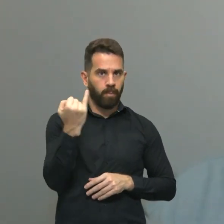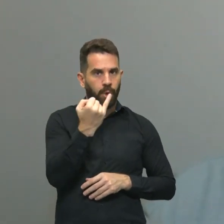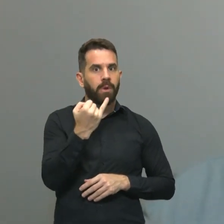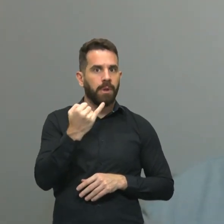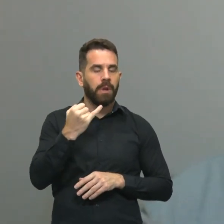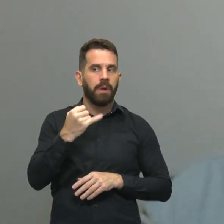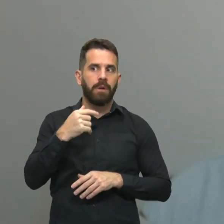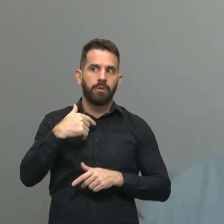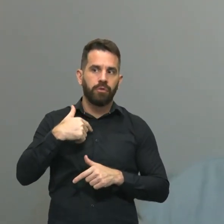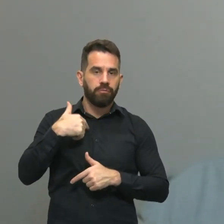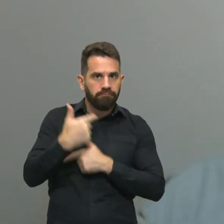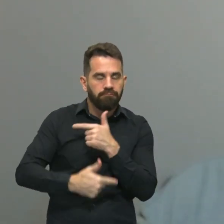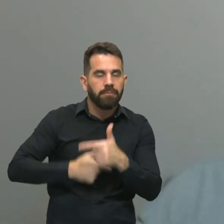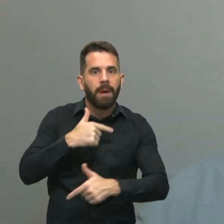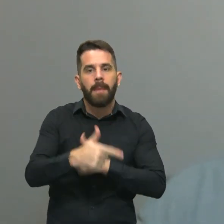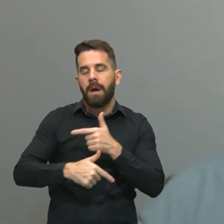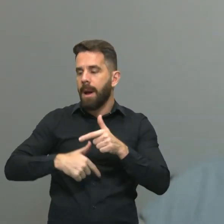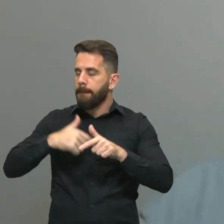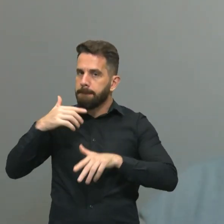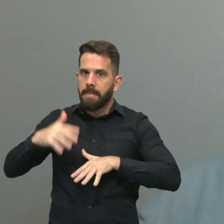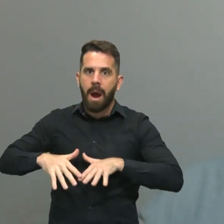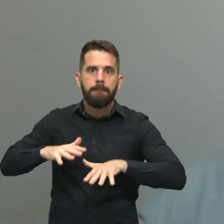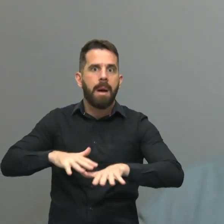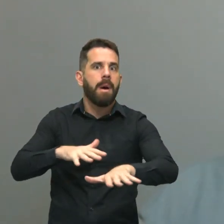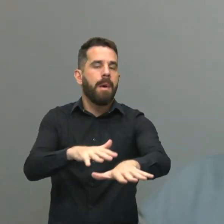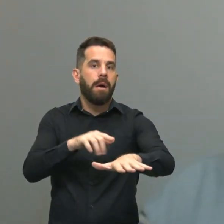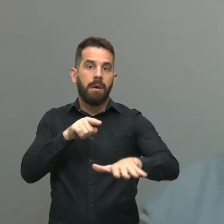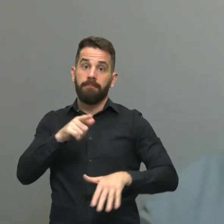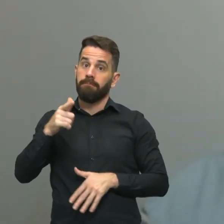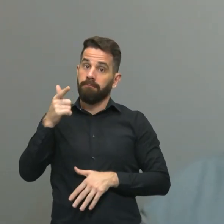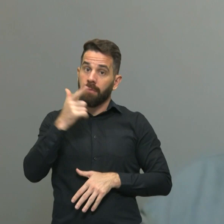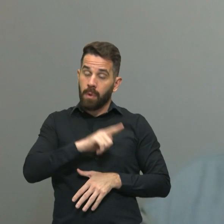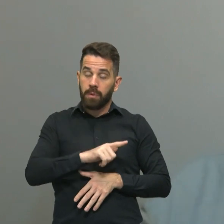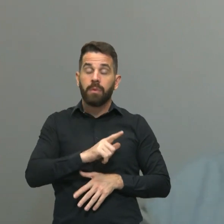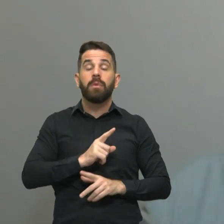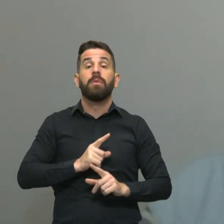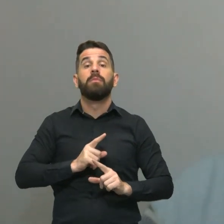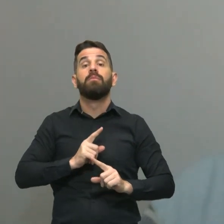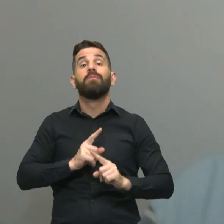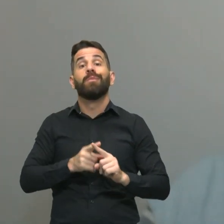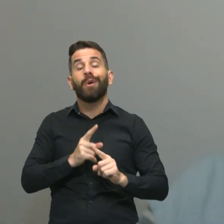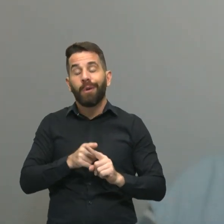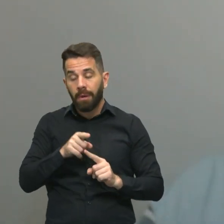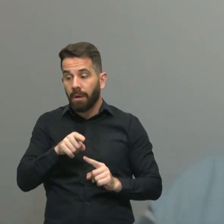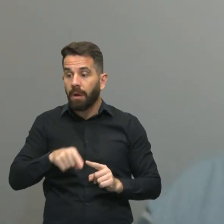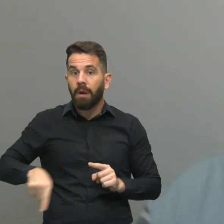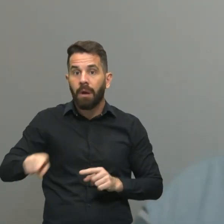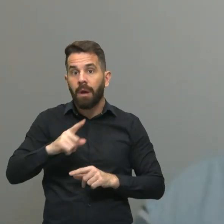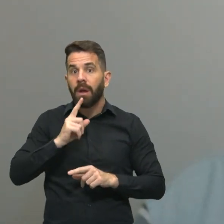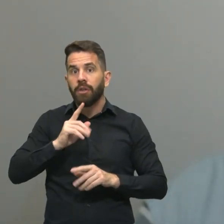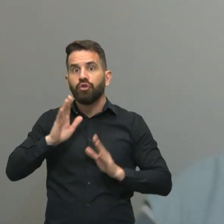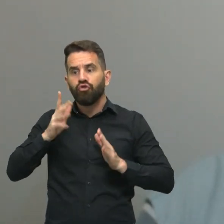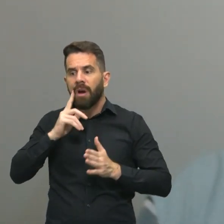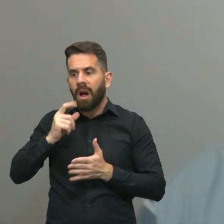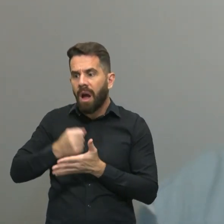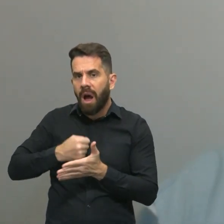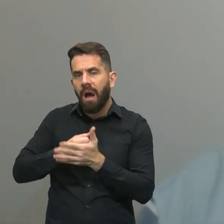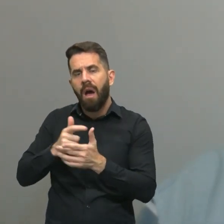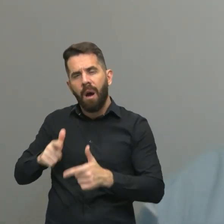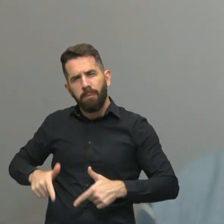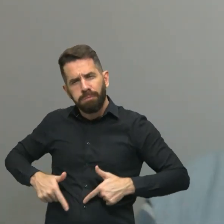nesse movimento, né, nessas ações, que possibilitou, né, que a gente pudesse